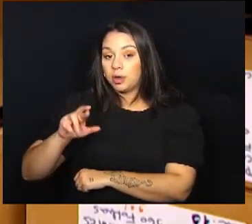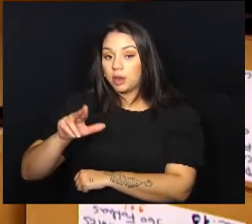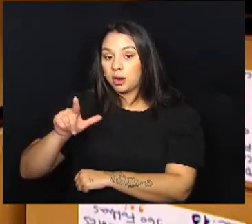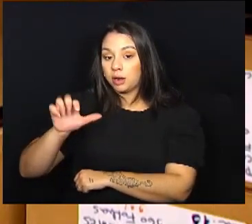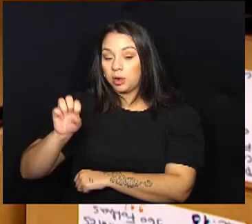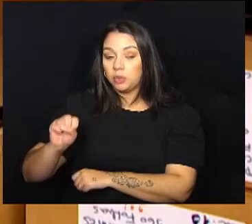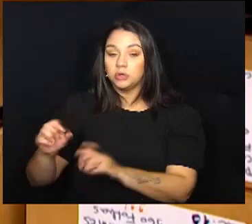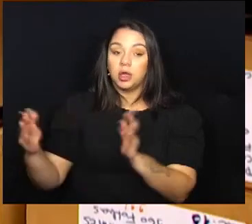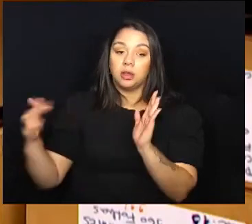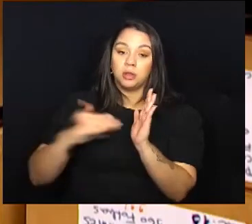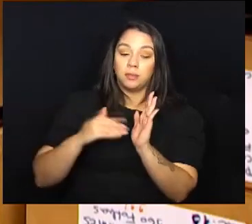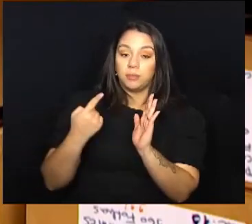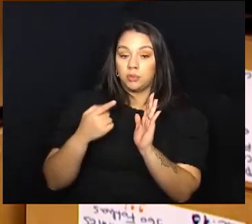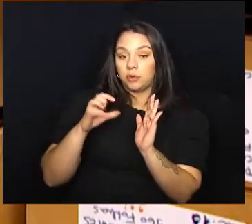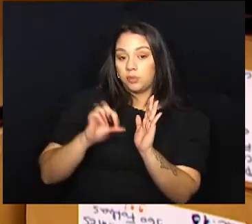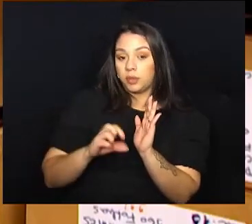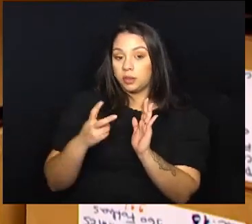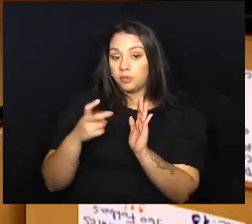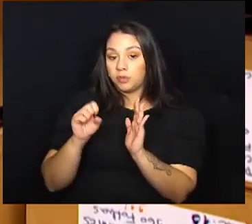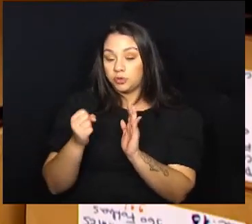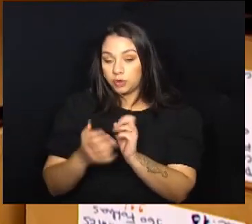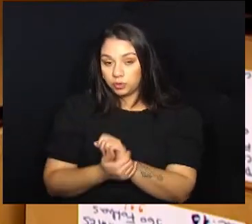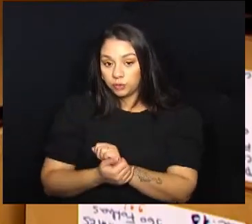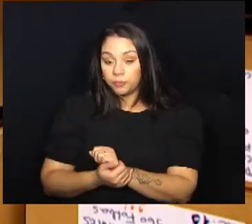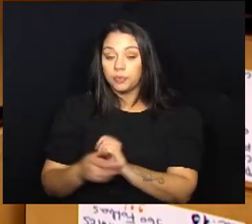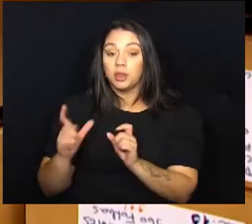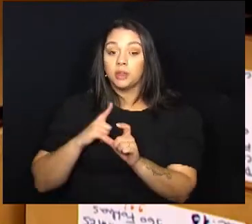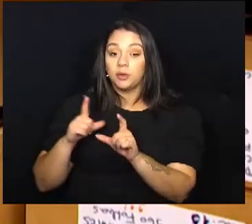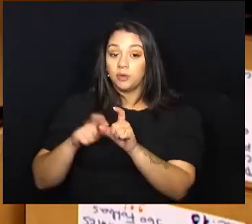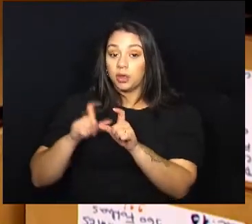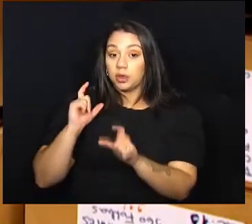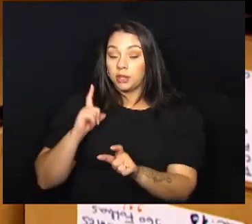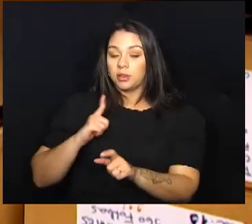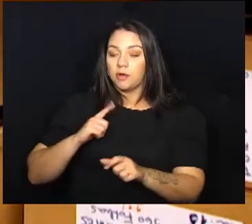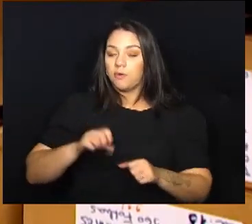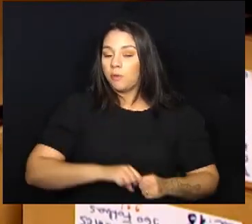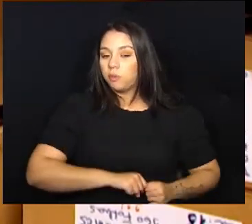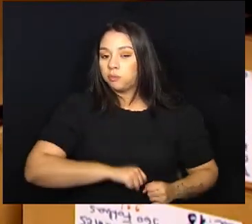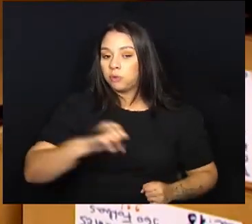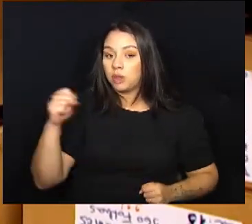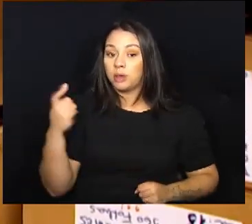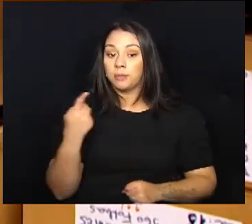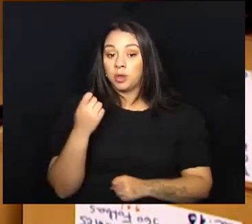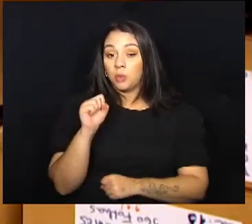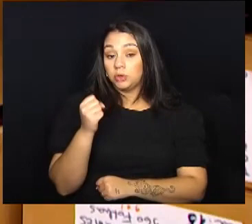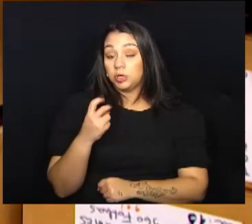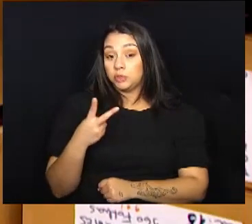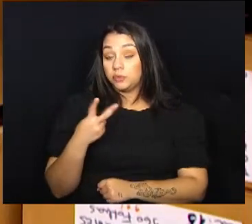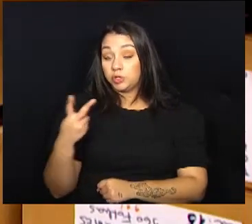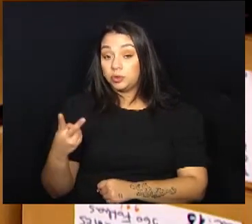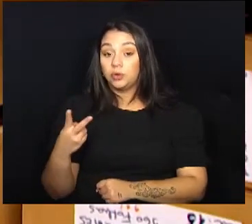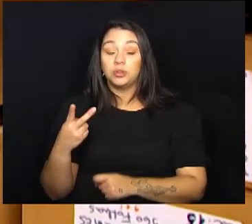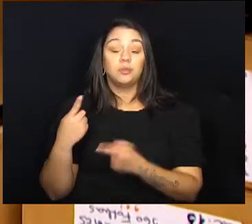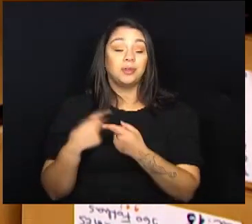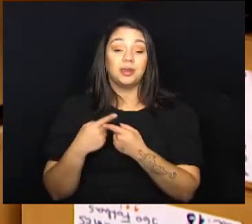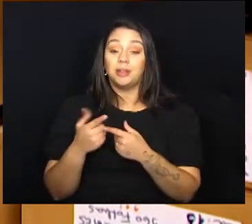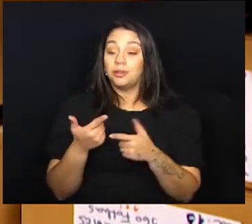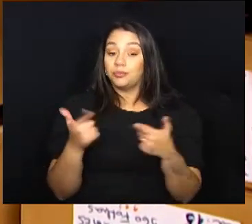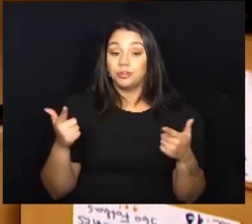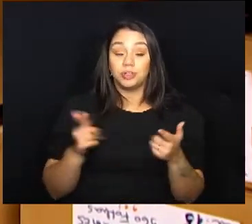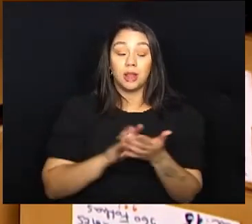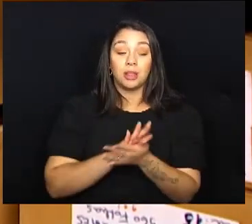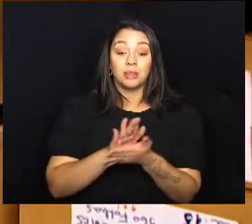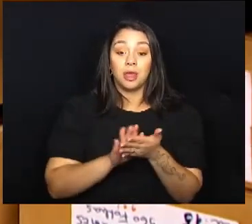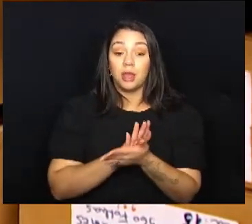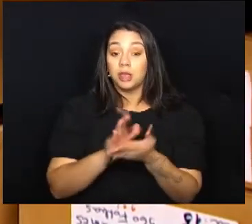1828, apesar da independência ter sido proclamada em 1822, pois não havia ainda